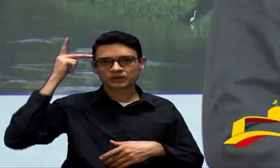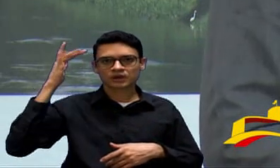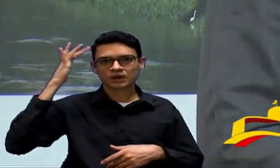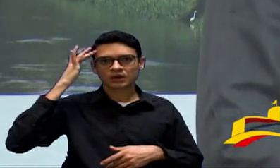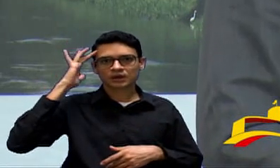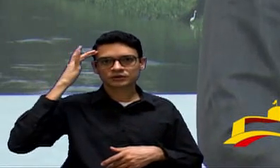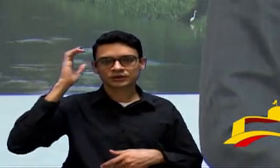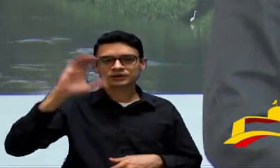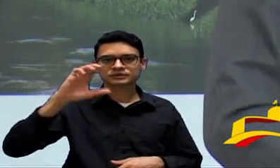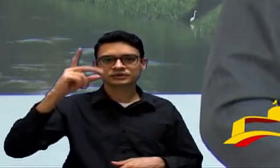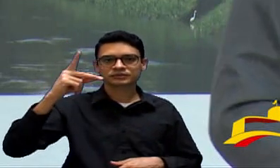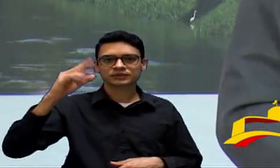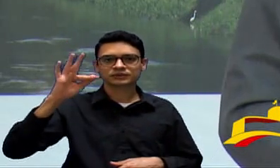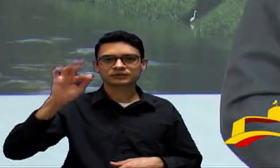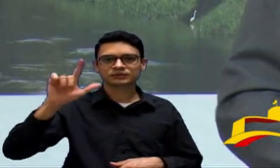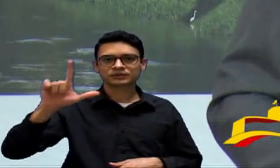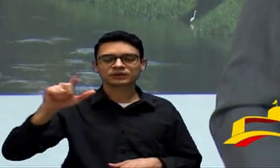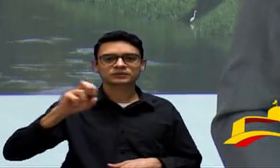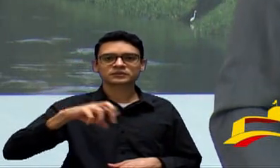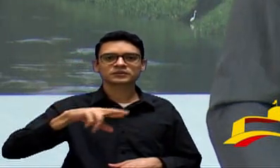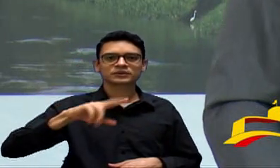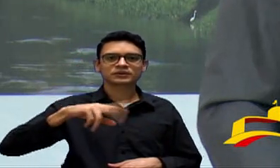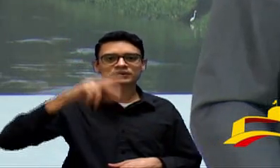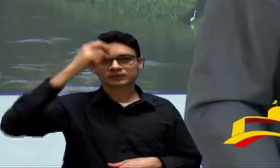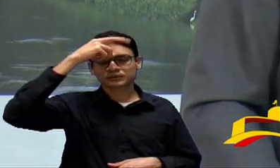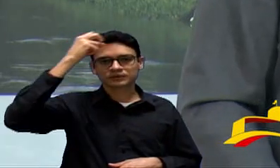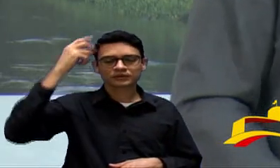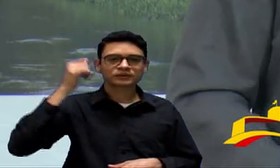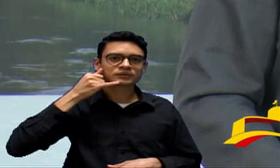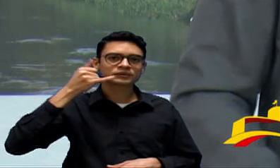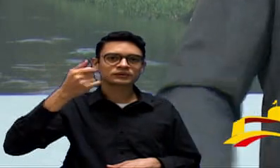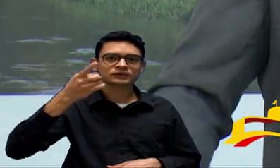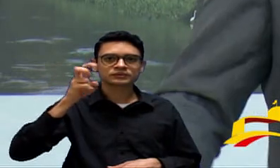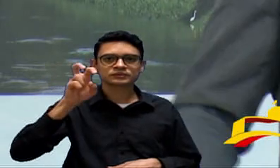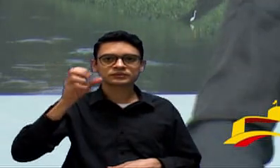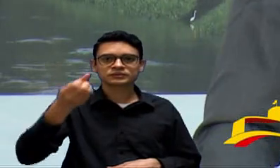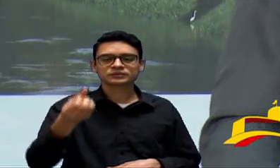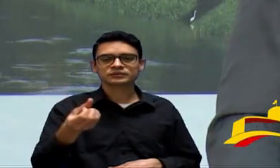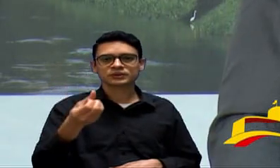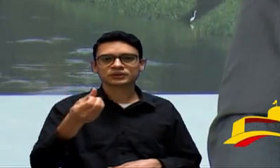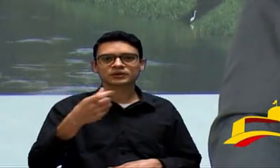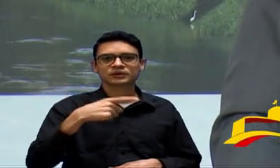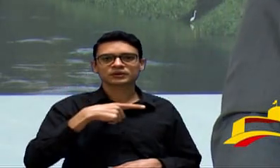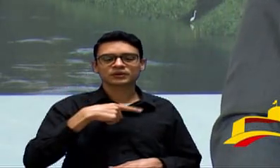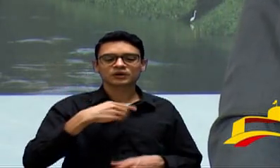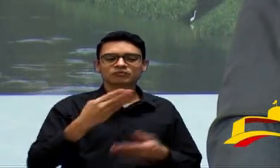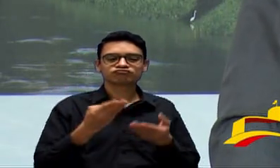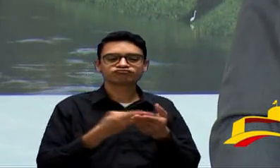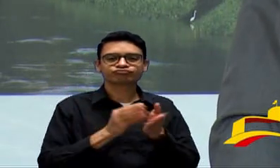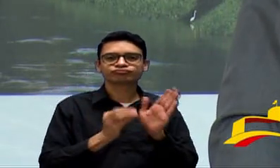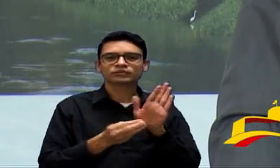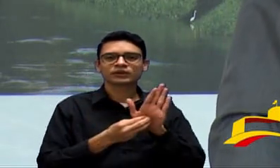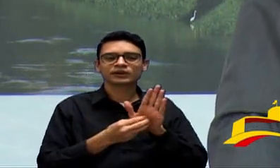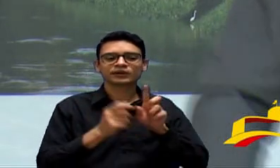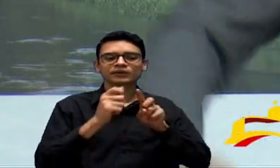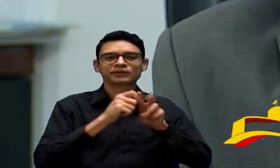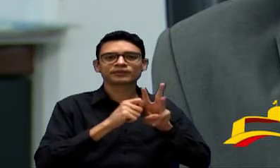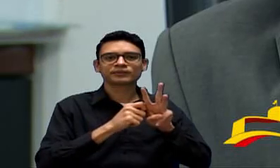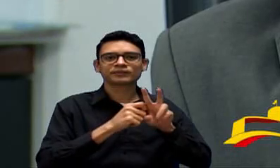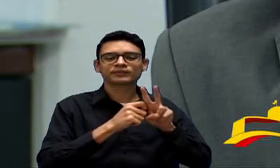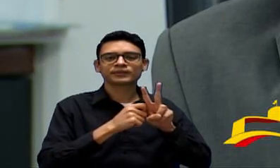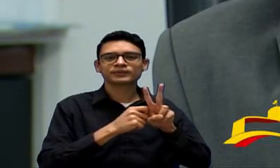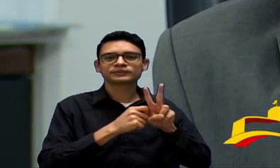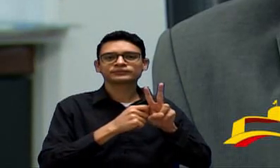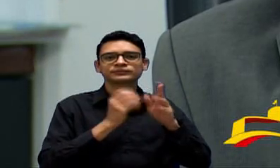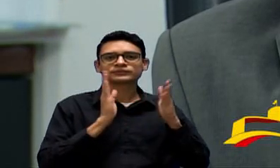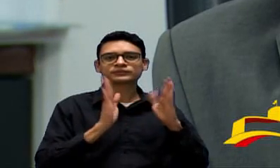a prefeitura. Só que a gente liga no 156, eu já estou com esse protocolo aqui faz 2 meses. Aí eu